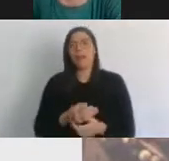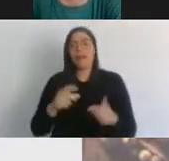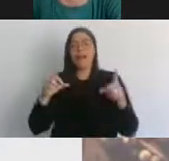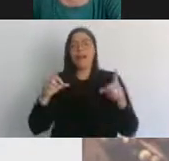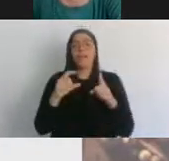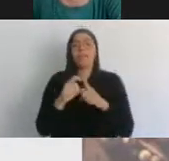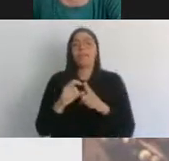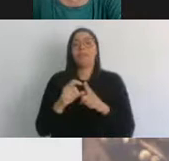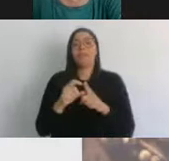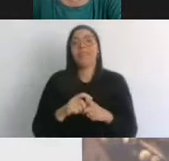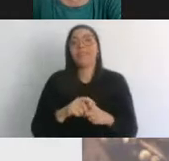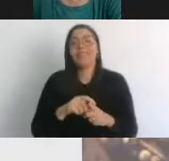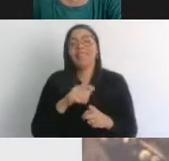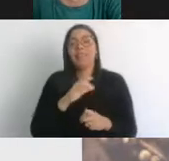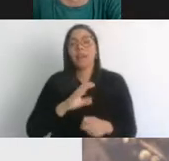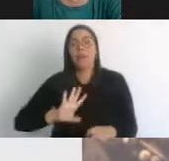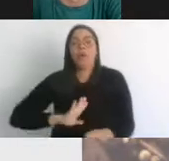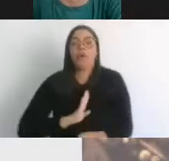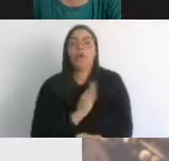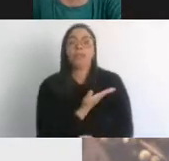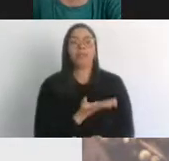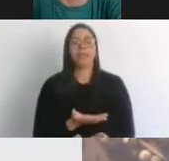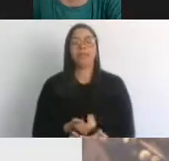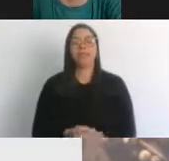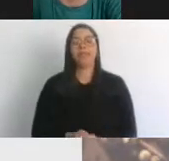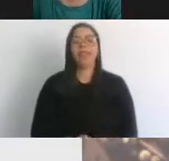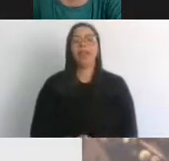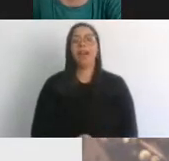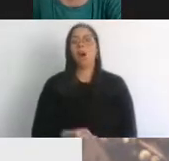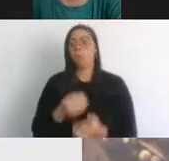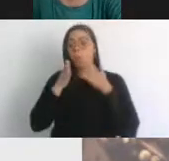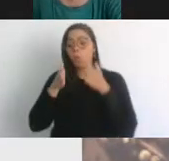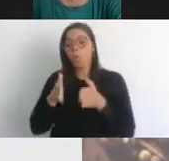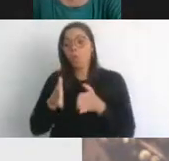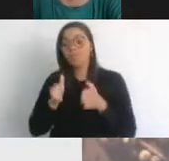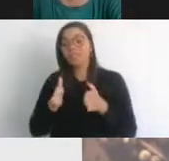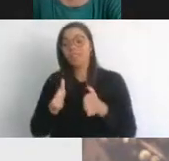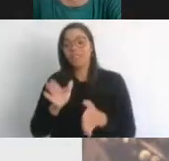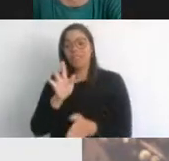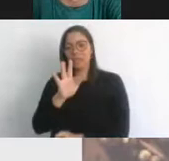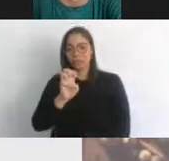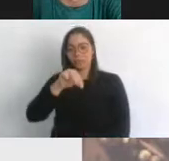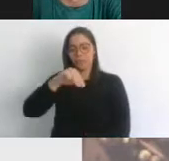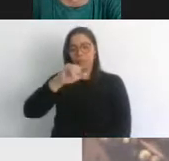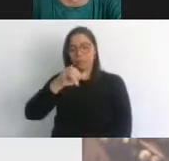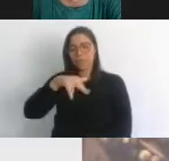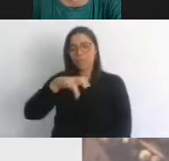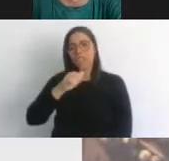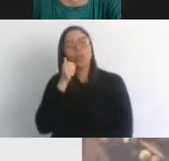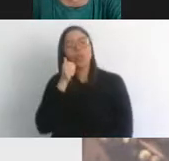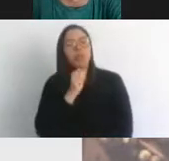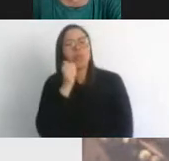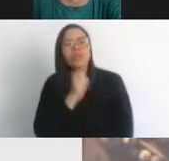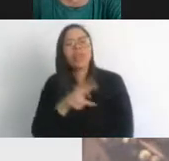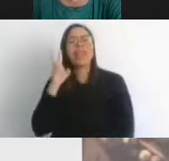a mulher negra Não sei então quando a gente vai para o feminino aí e aí lembrando a vocês a gente tem que